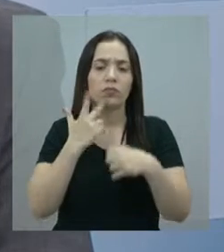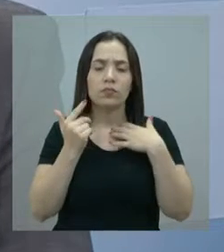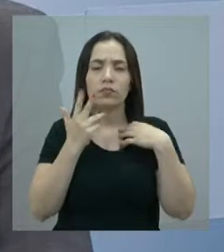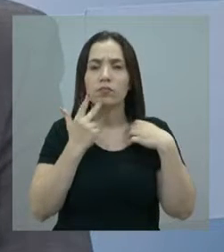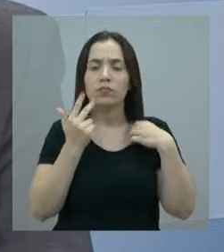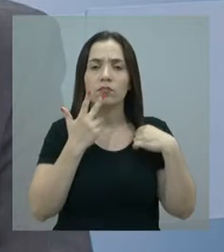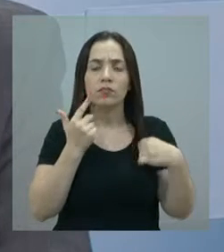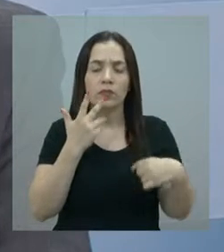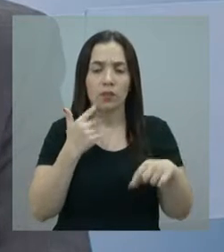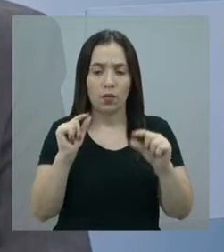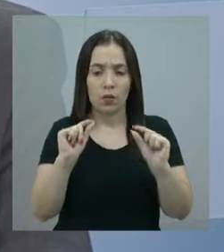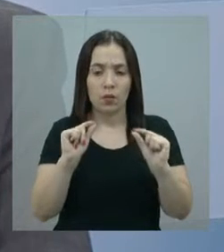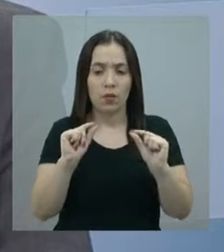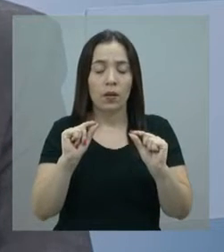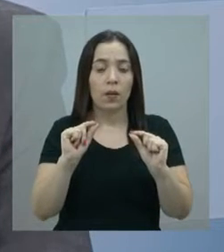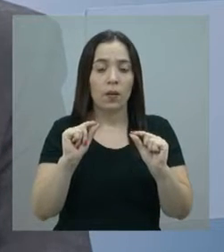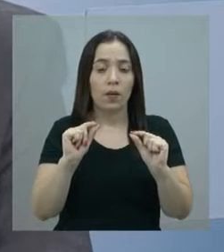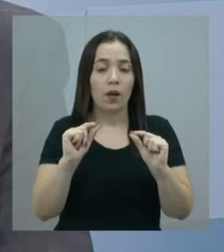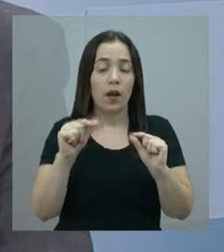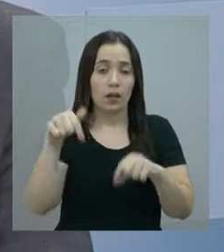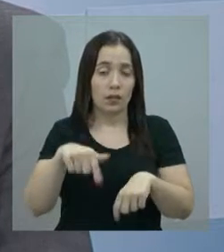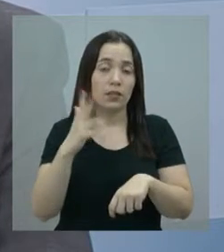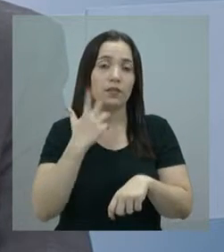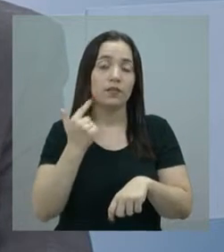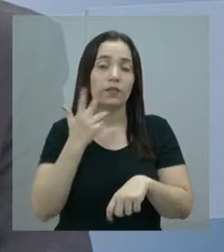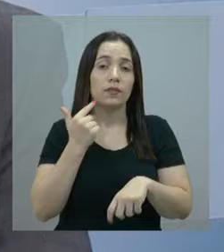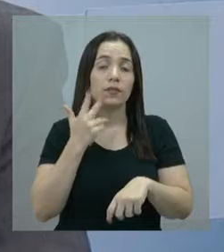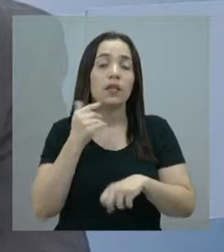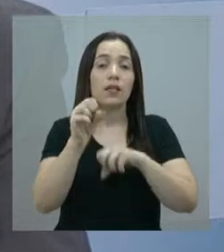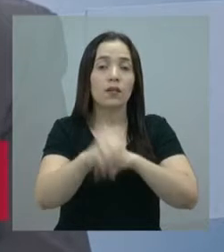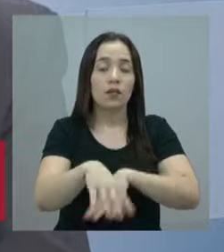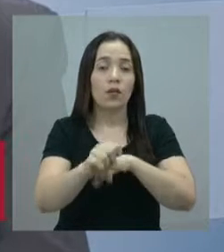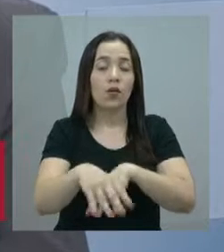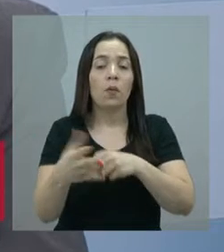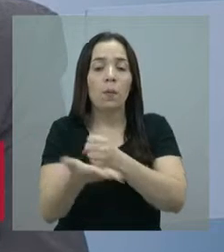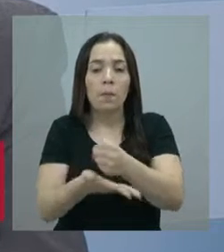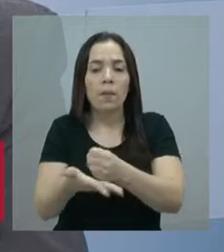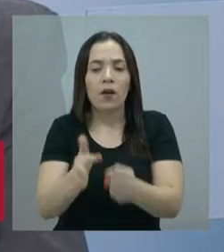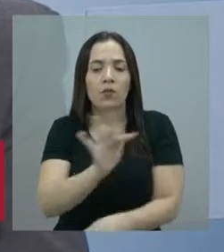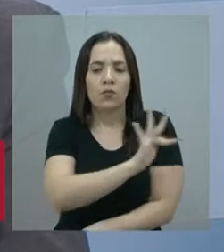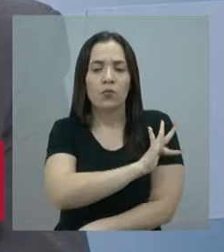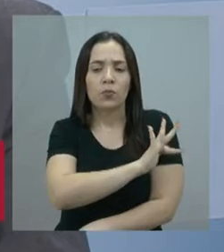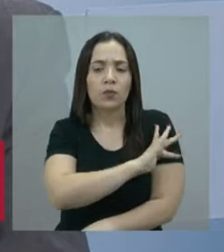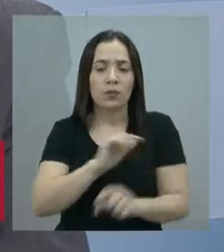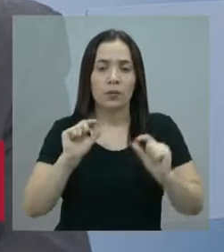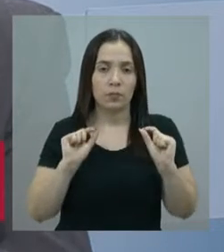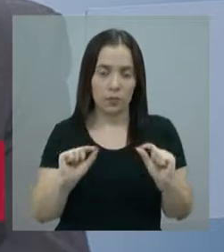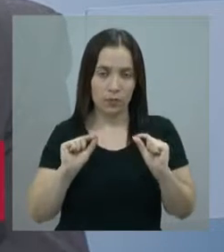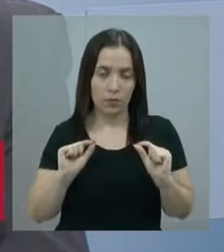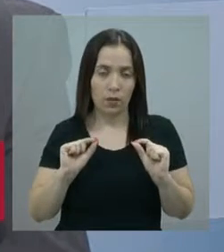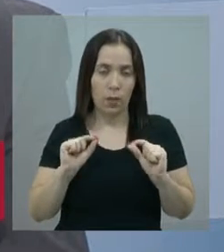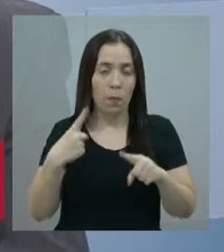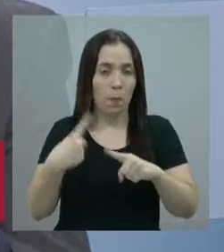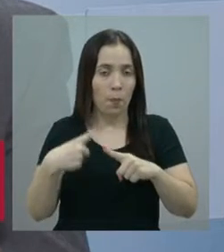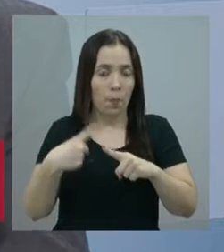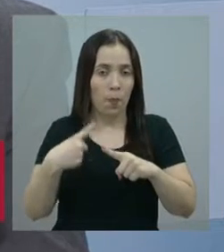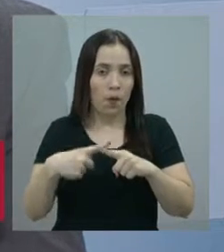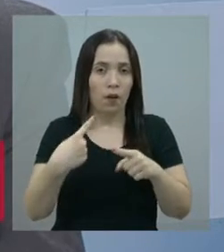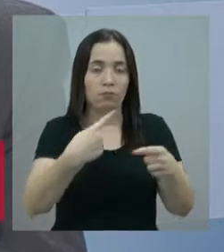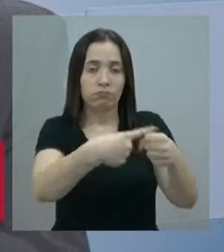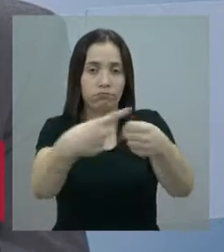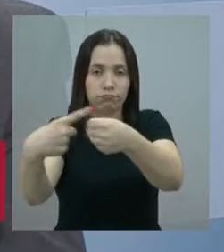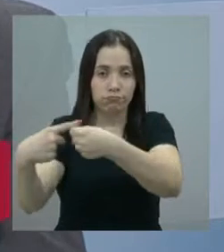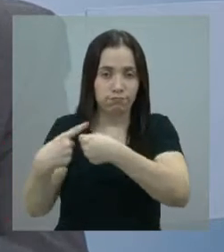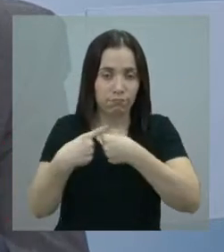bloco anterior, o grande sucesso do Ceará no ensino fundamental é a confluência da apresentação dos municípios